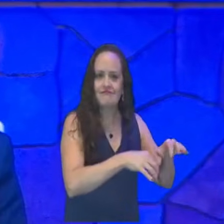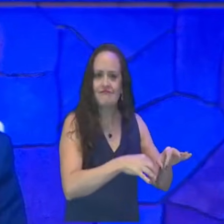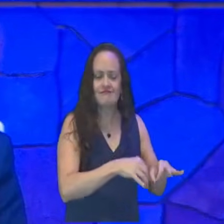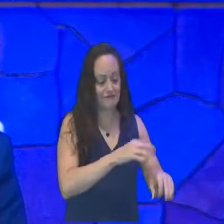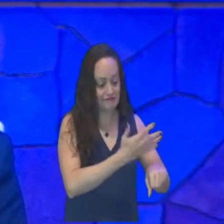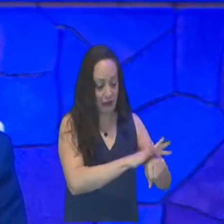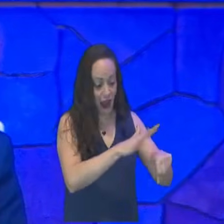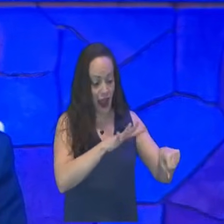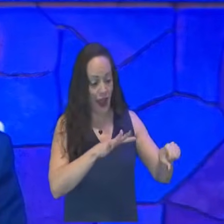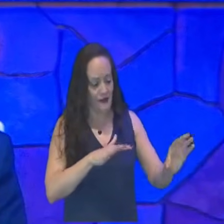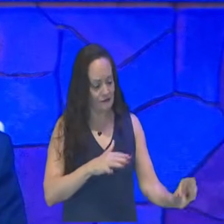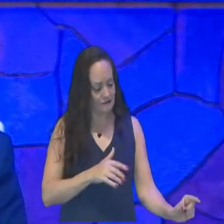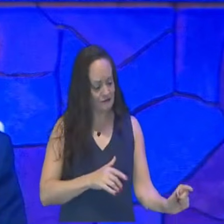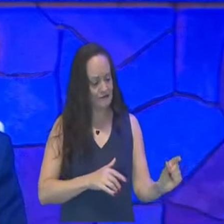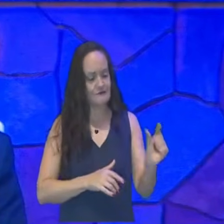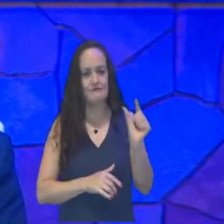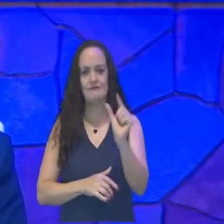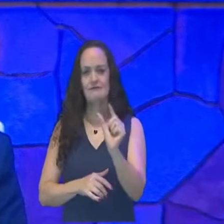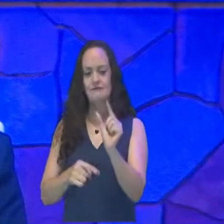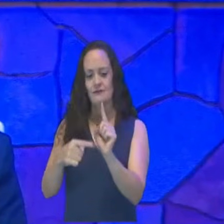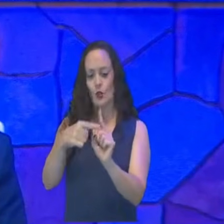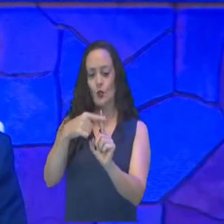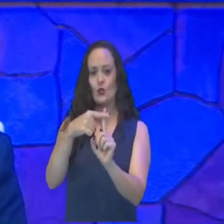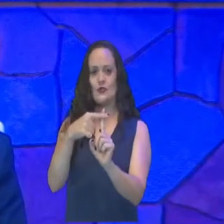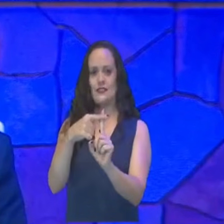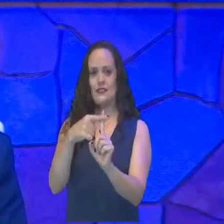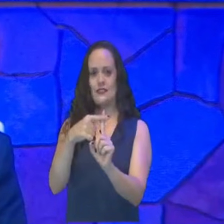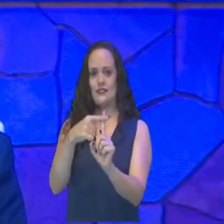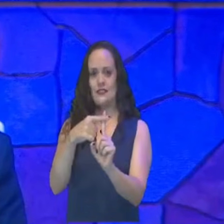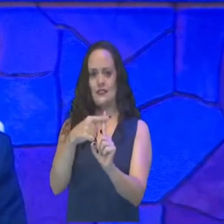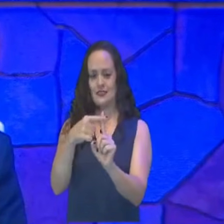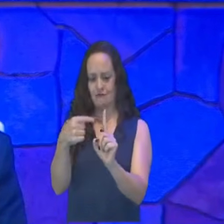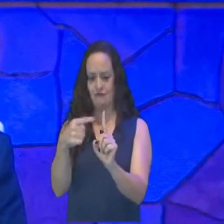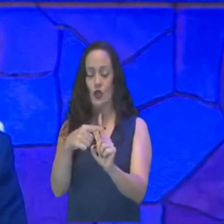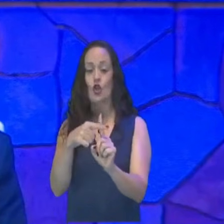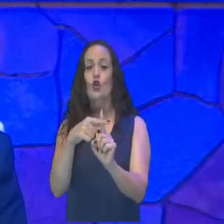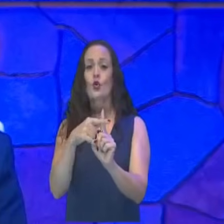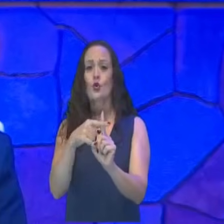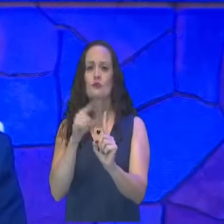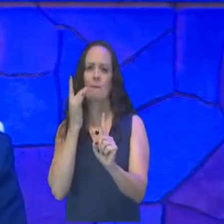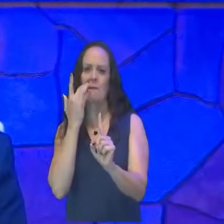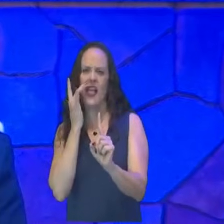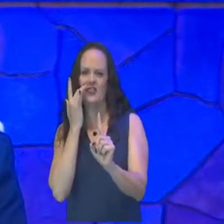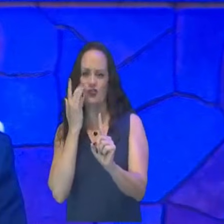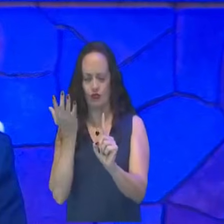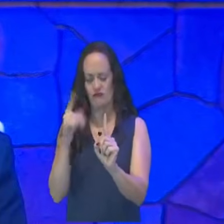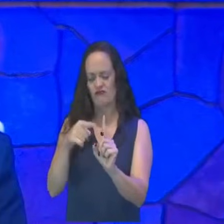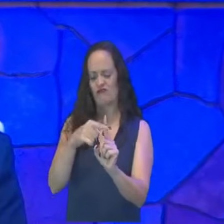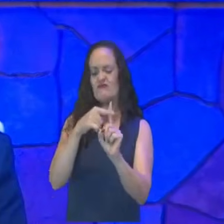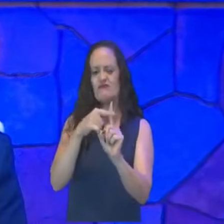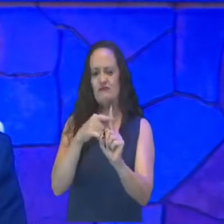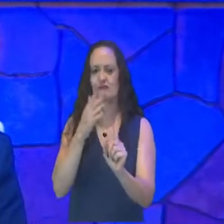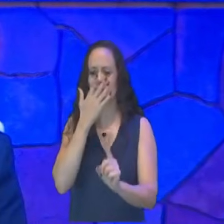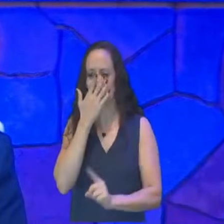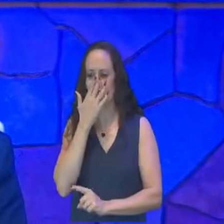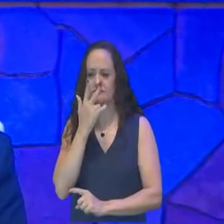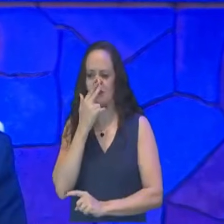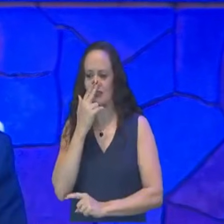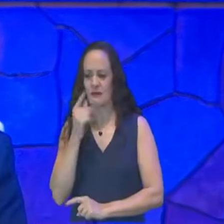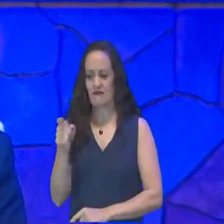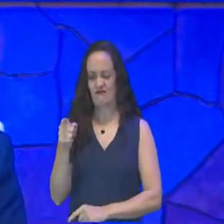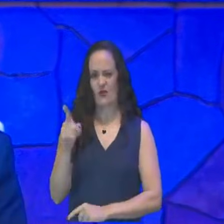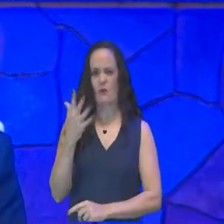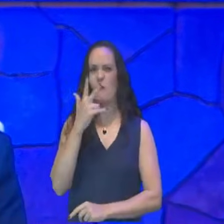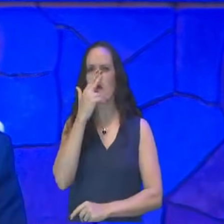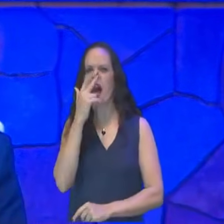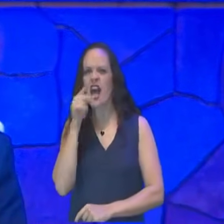e eu encontrei uma cruz de plástico, similar a deste tamanho, mas